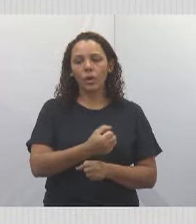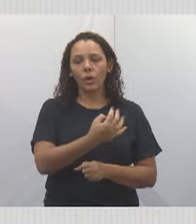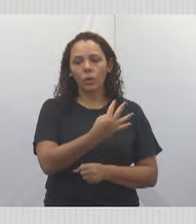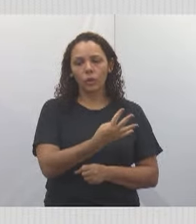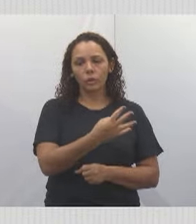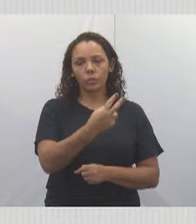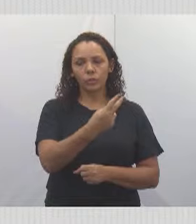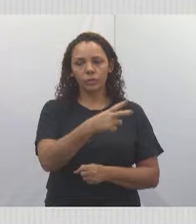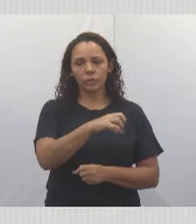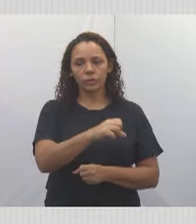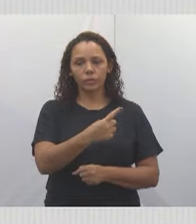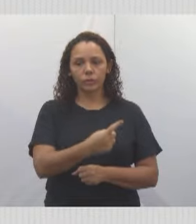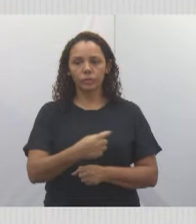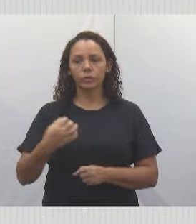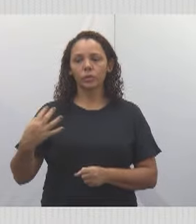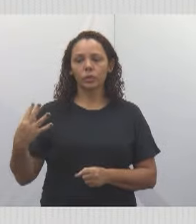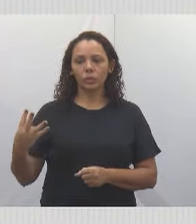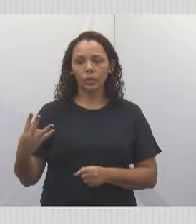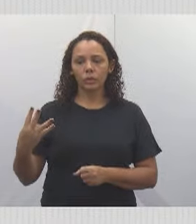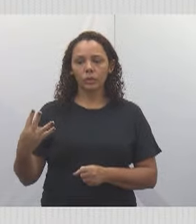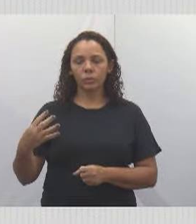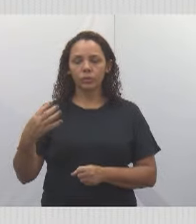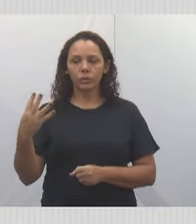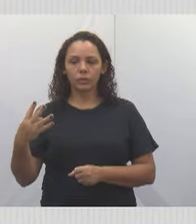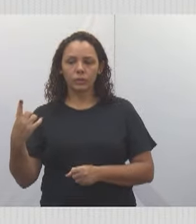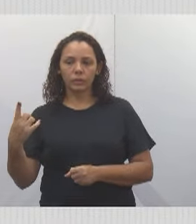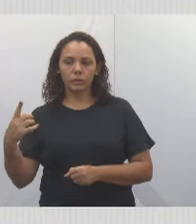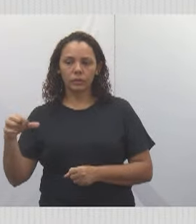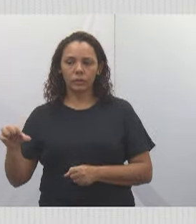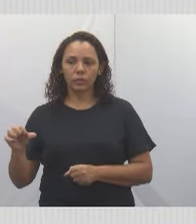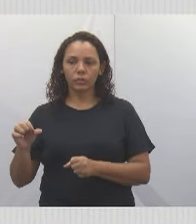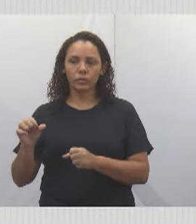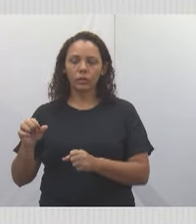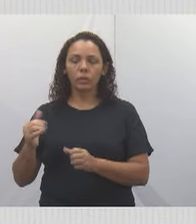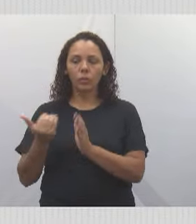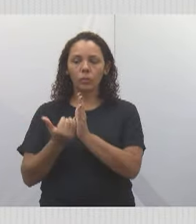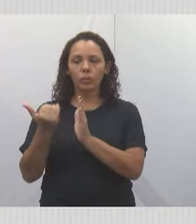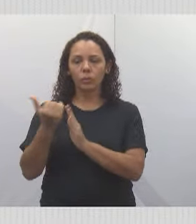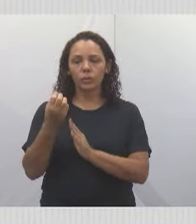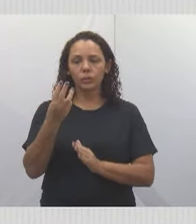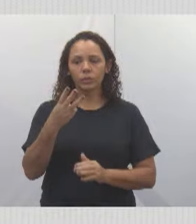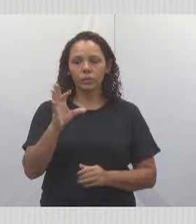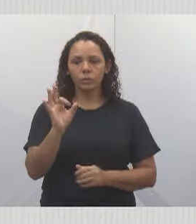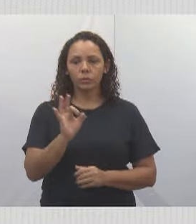4.291, e em 24, 4.419, um aumento de 3%.